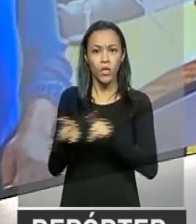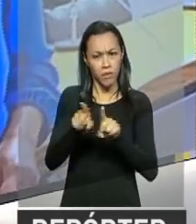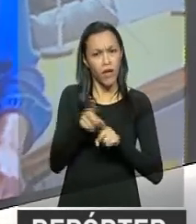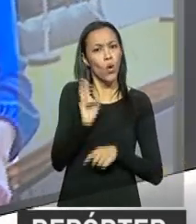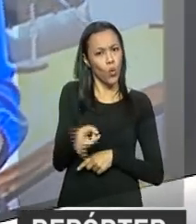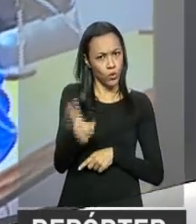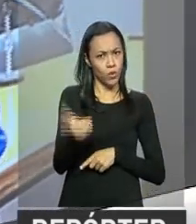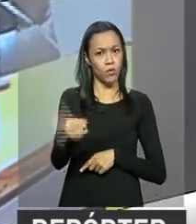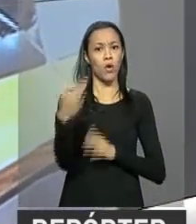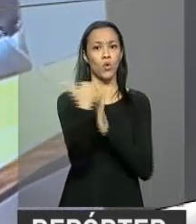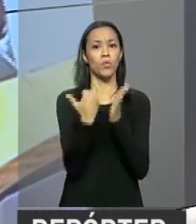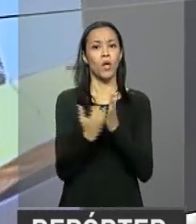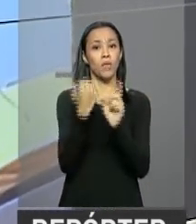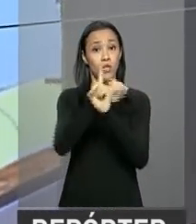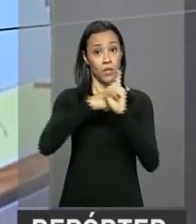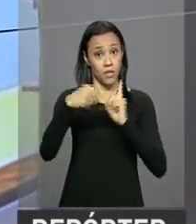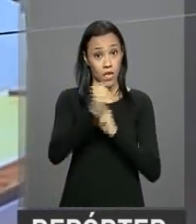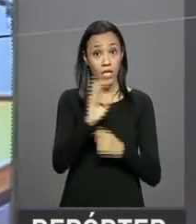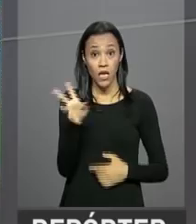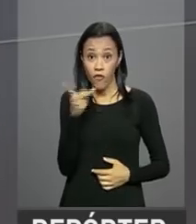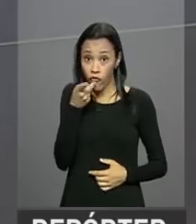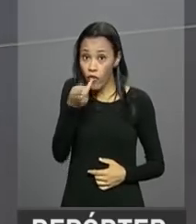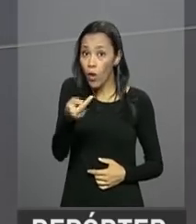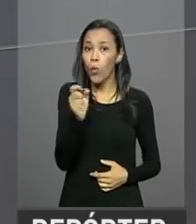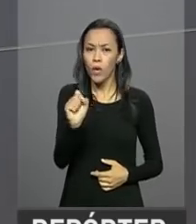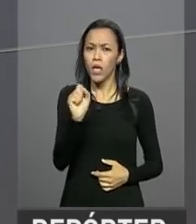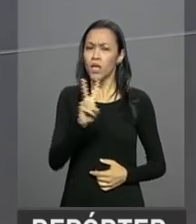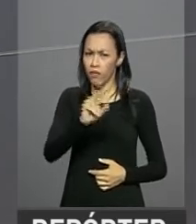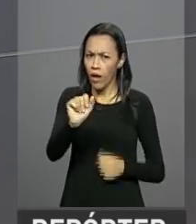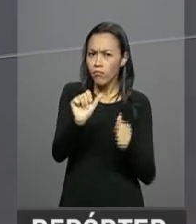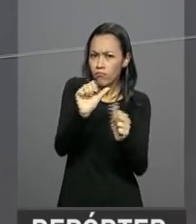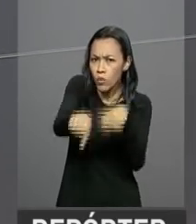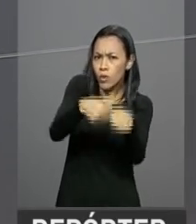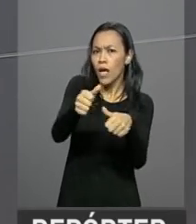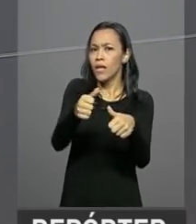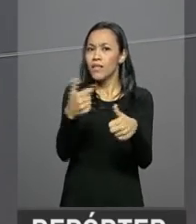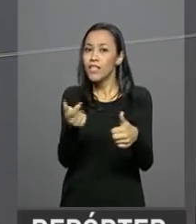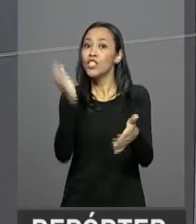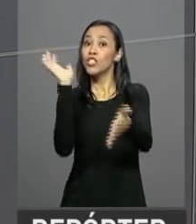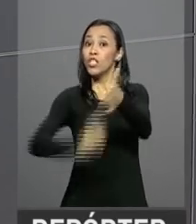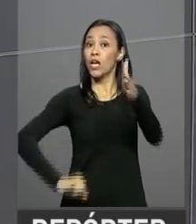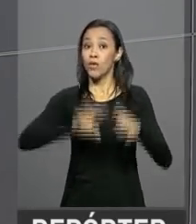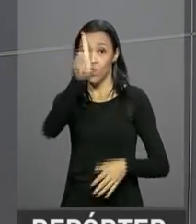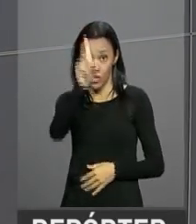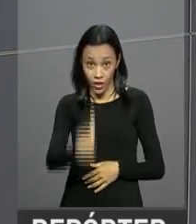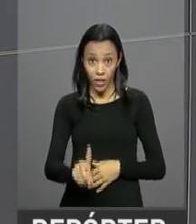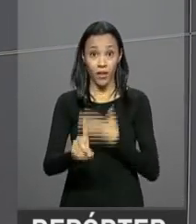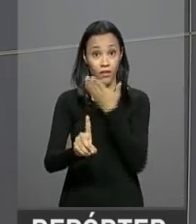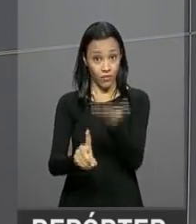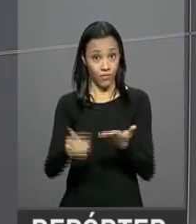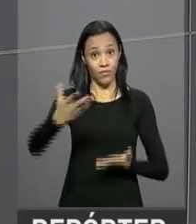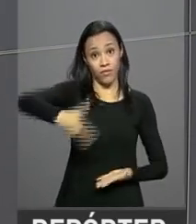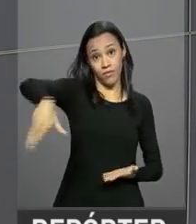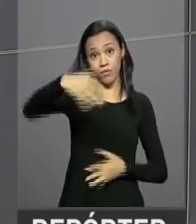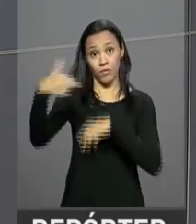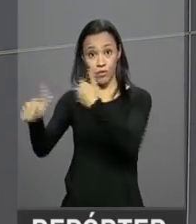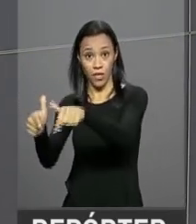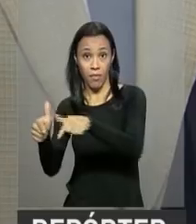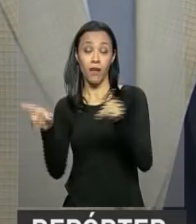os programas sociais. Ele ainda destacou que pretende fazer reformas sem alterar os direitos previdenciários e trabalhistas.